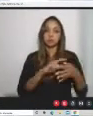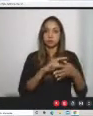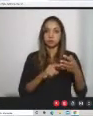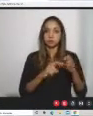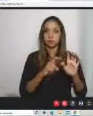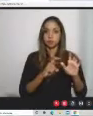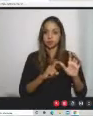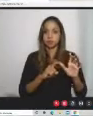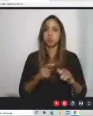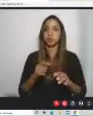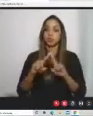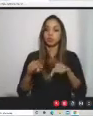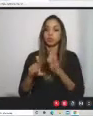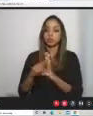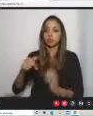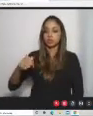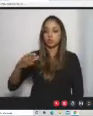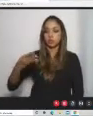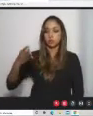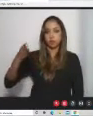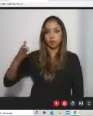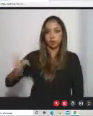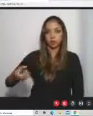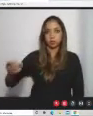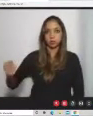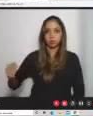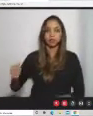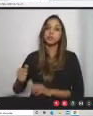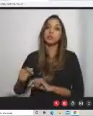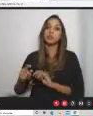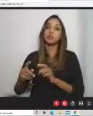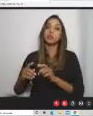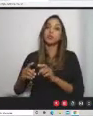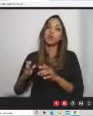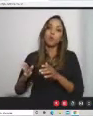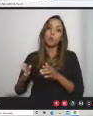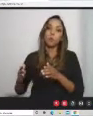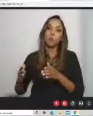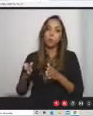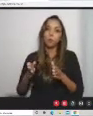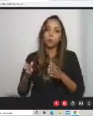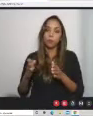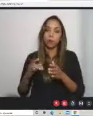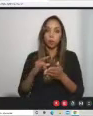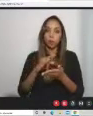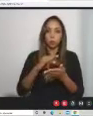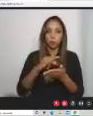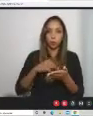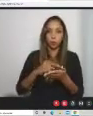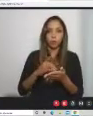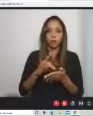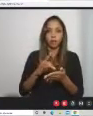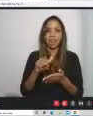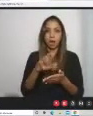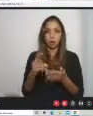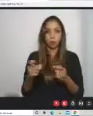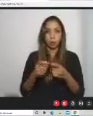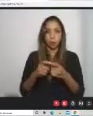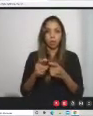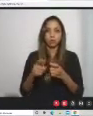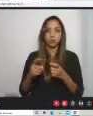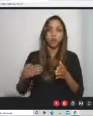lei 074-2021, que dispõe sobre o prazo de validade do laudo médico pericial que atesta o transtorno do aspecto autista, TEA,